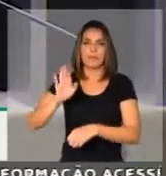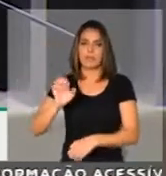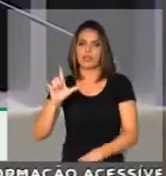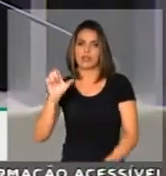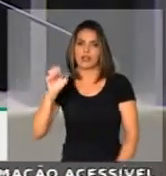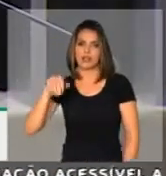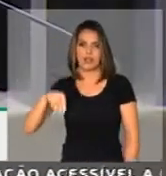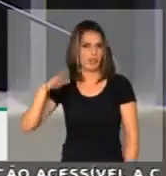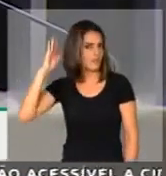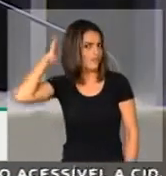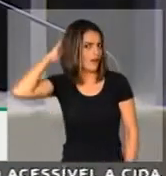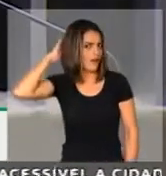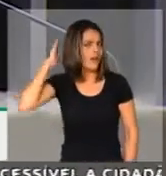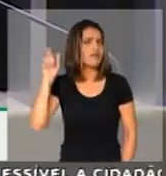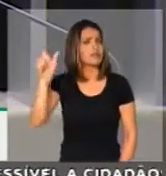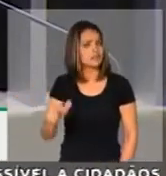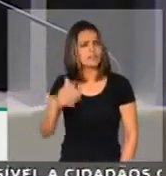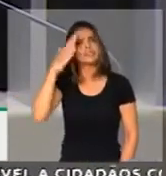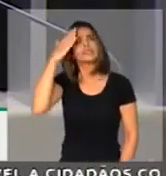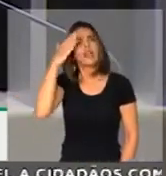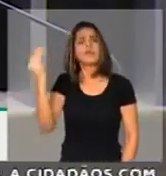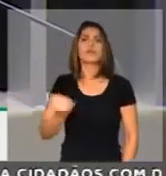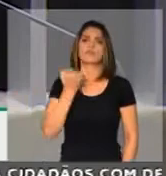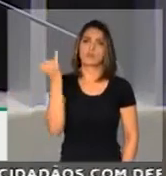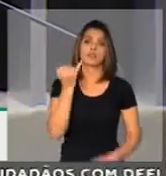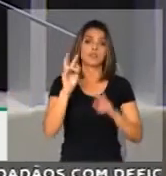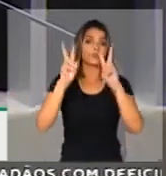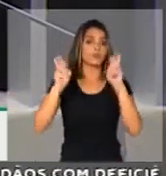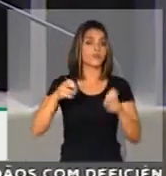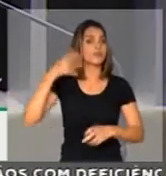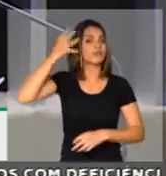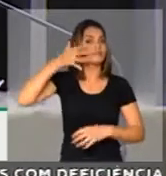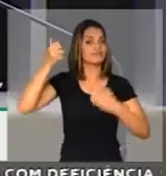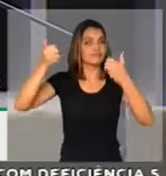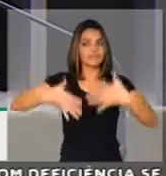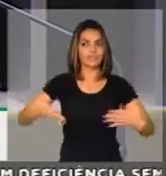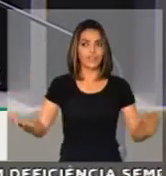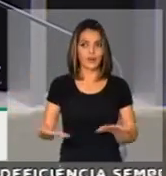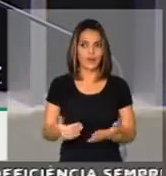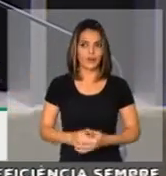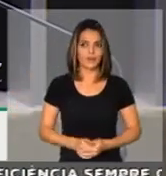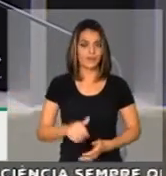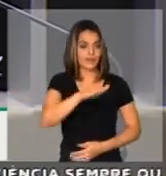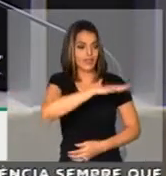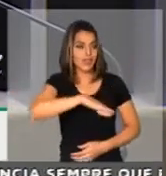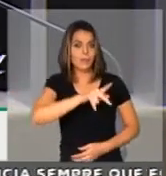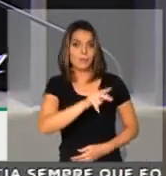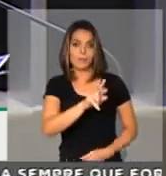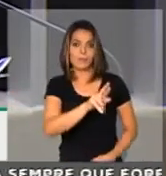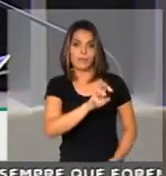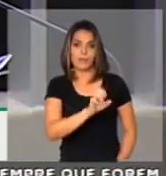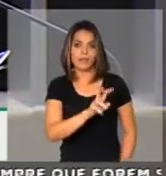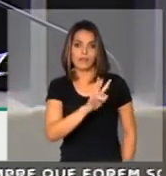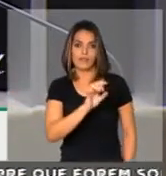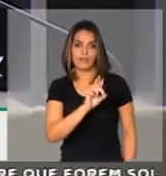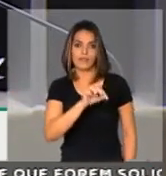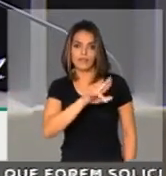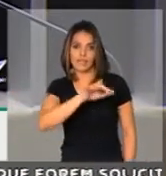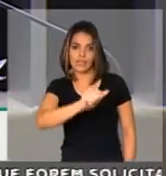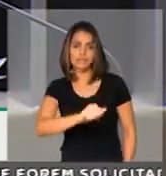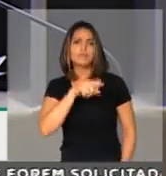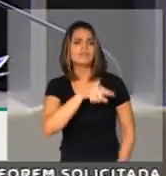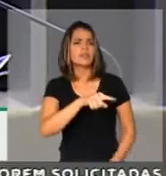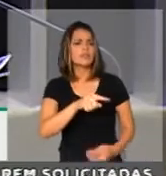importância do tema que nesse momento nós abordamos nesse grande expediente. Na seara previdenciária, um ponto fundamental merece nossa atenção, senhor